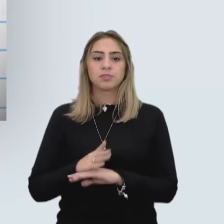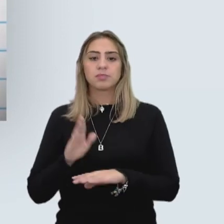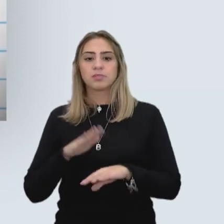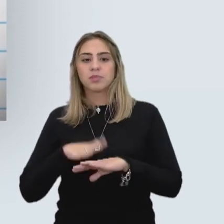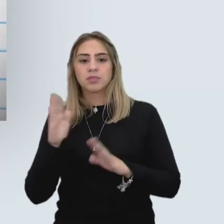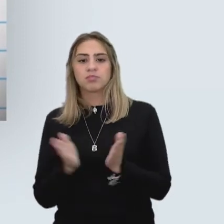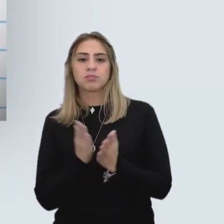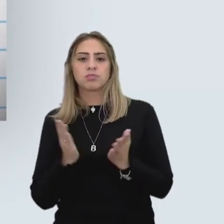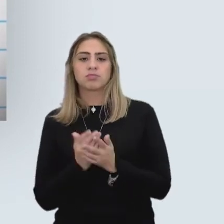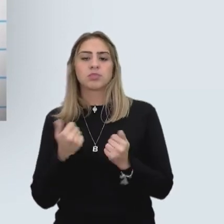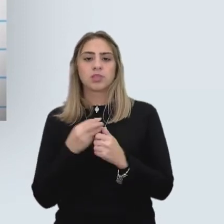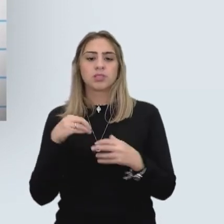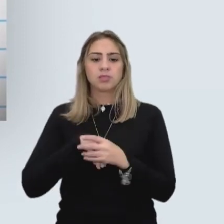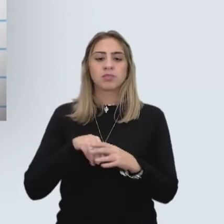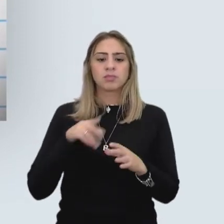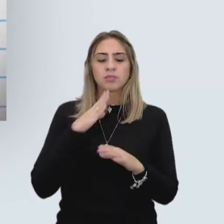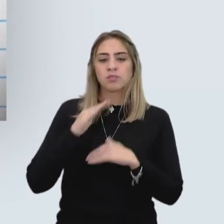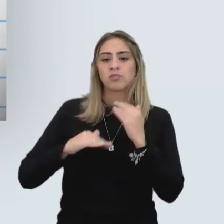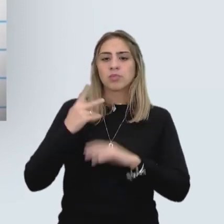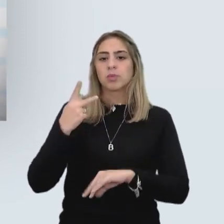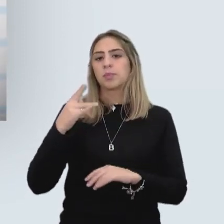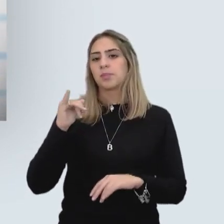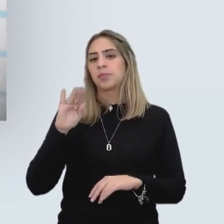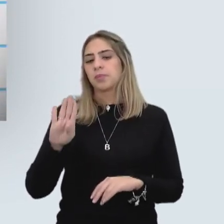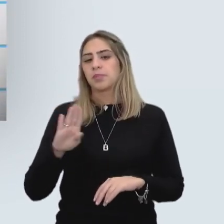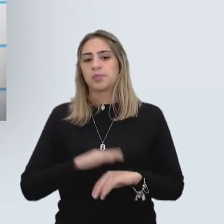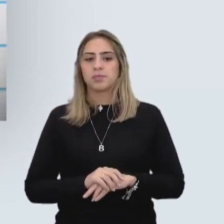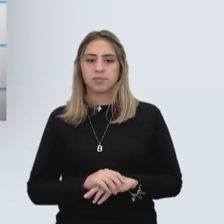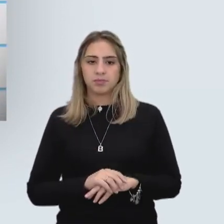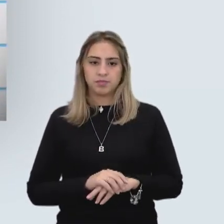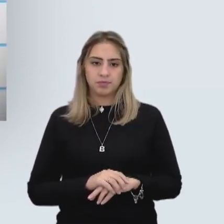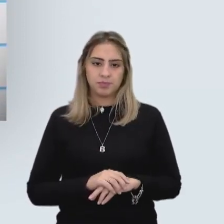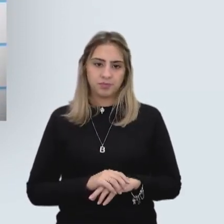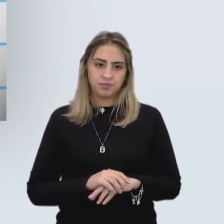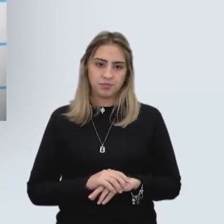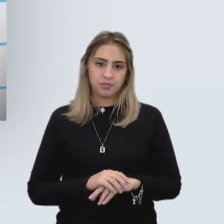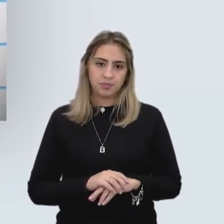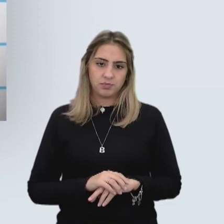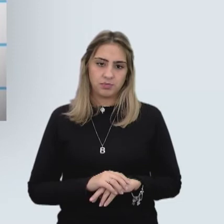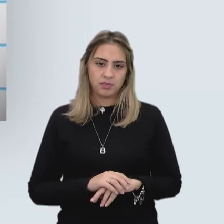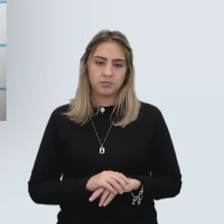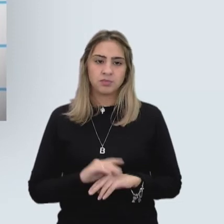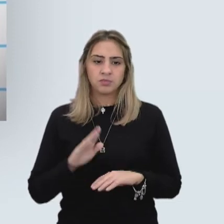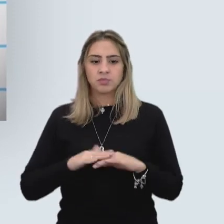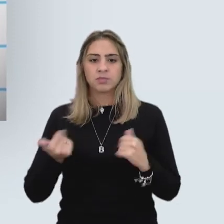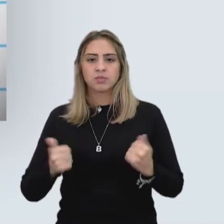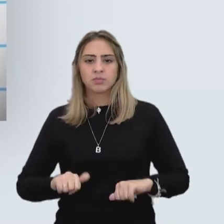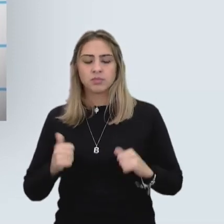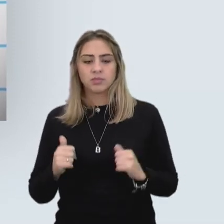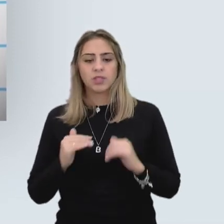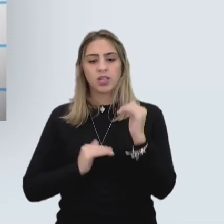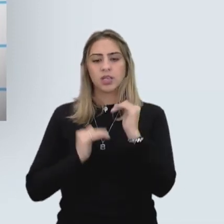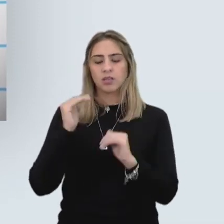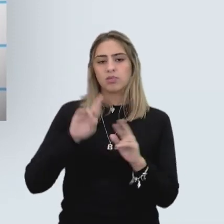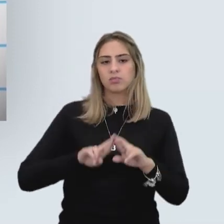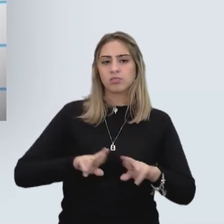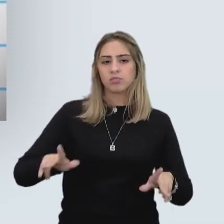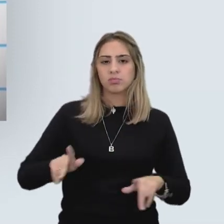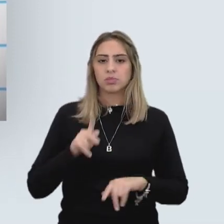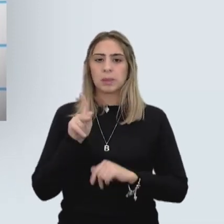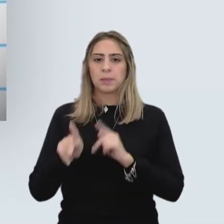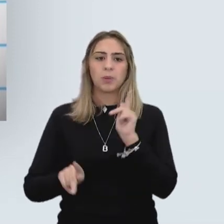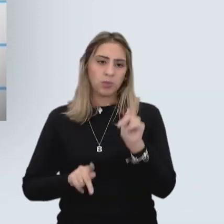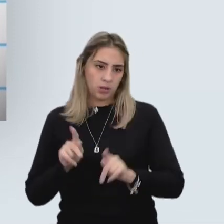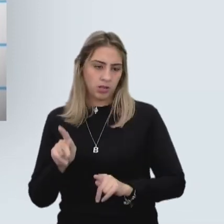pobres está associado a maior crescimento do PIB. O coeficiente de Gini é o mais utilizado para se avaliar o nível de desigualdade de determinada